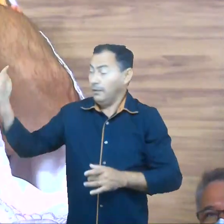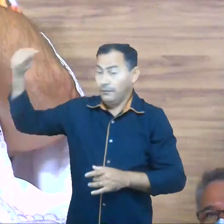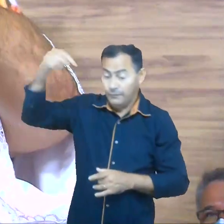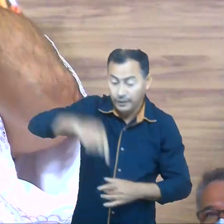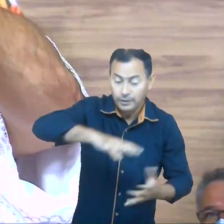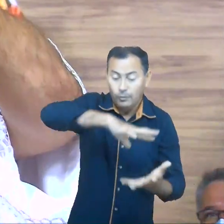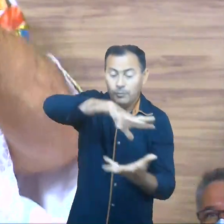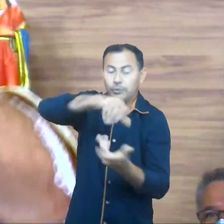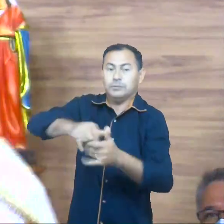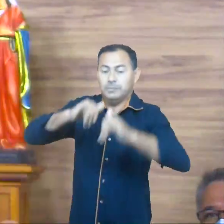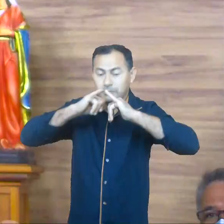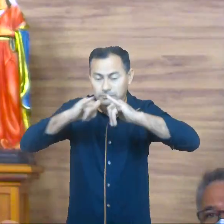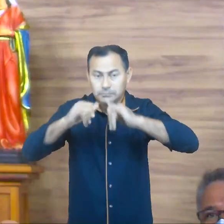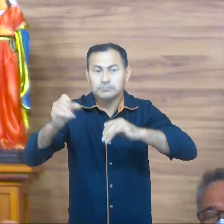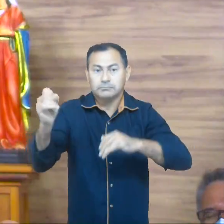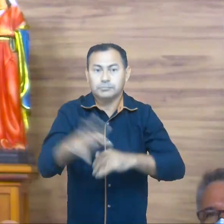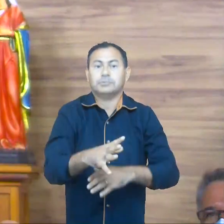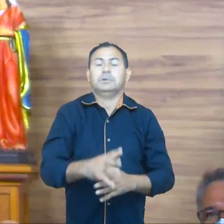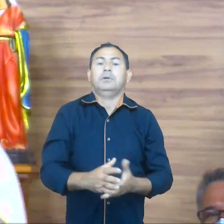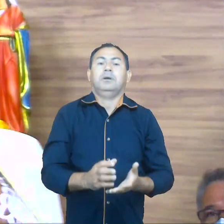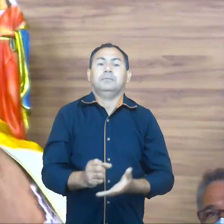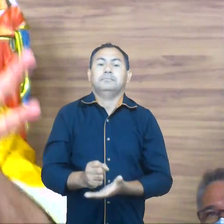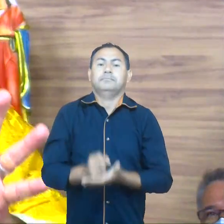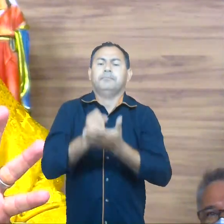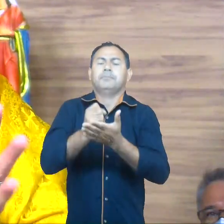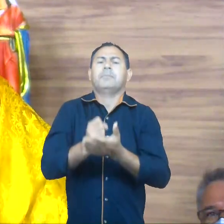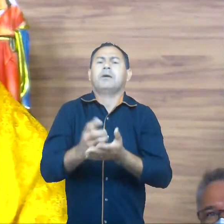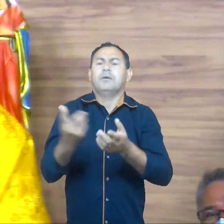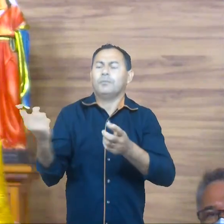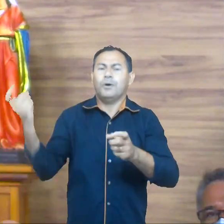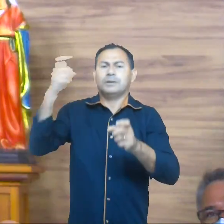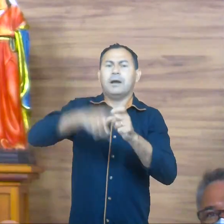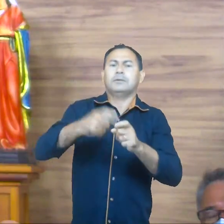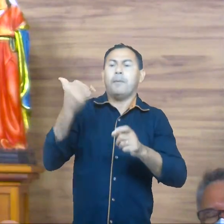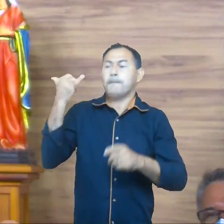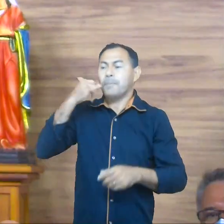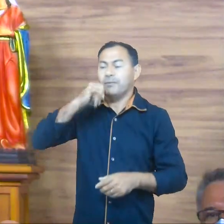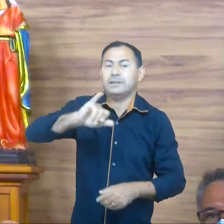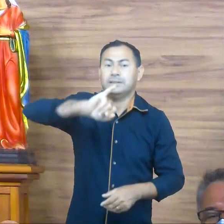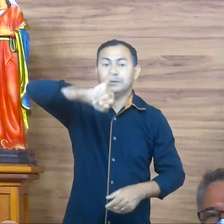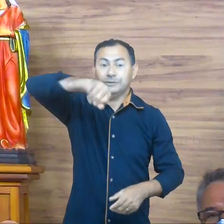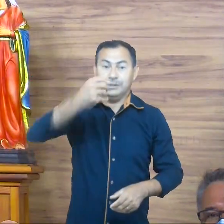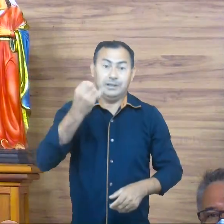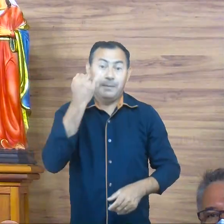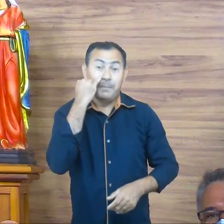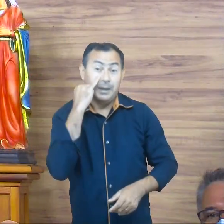boa nova. Agora quero voltar lá no profeta novamente.